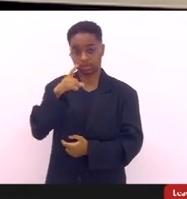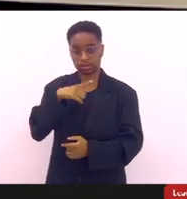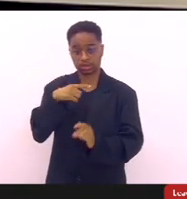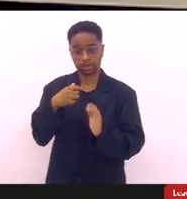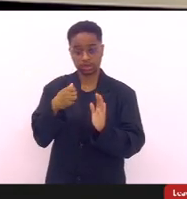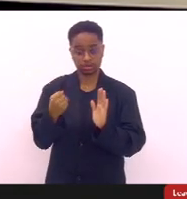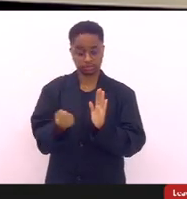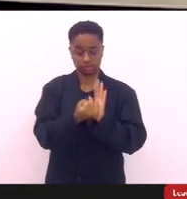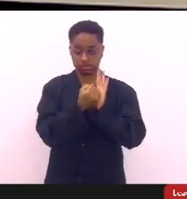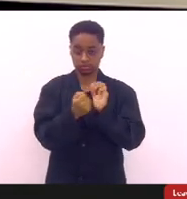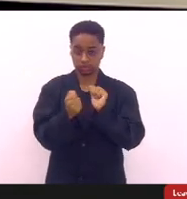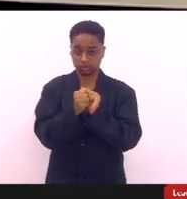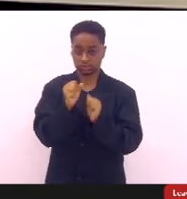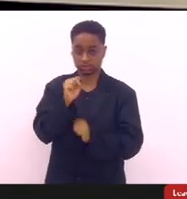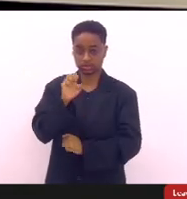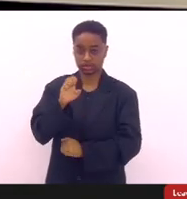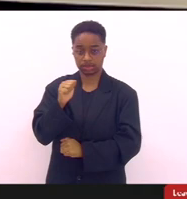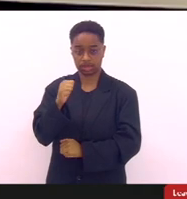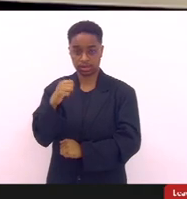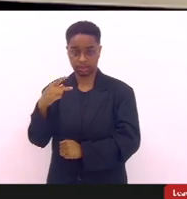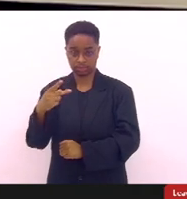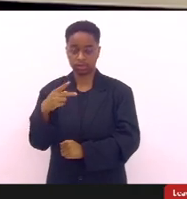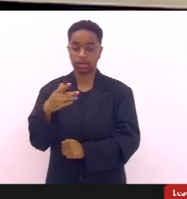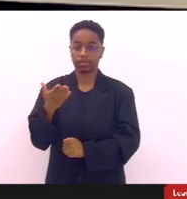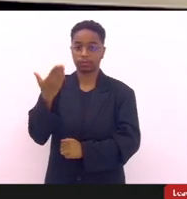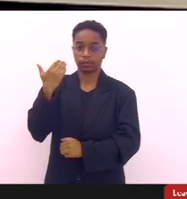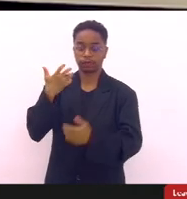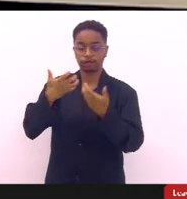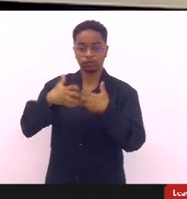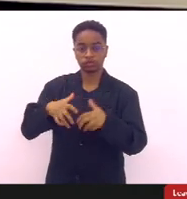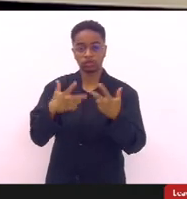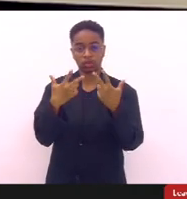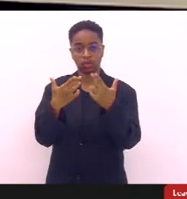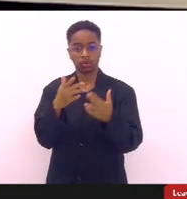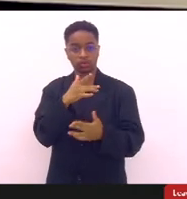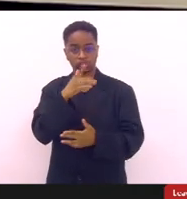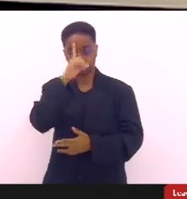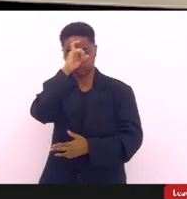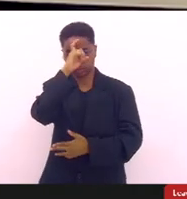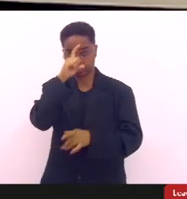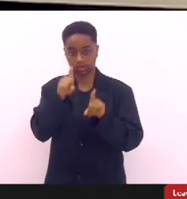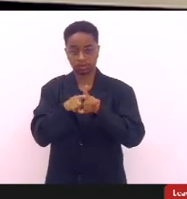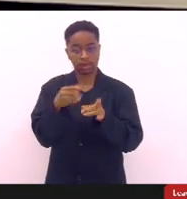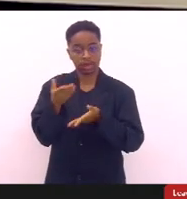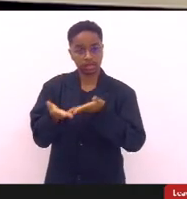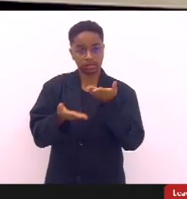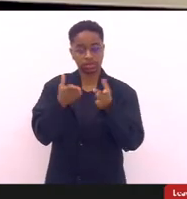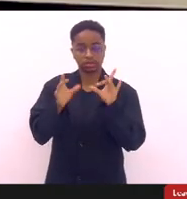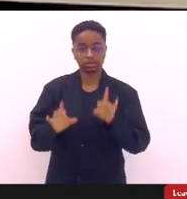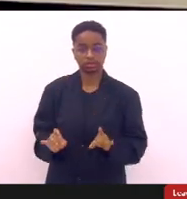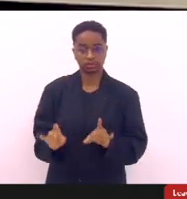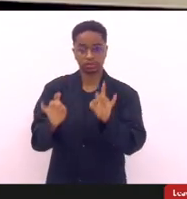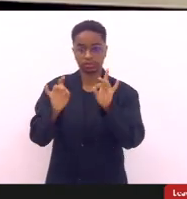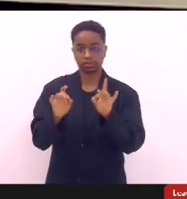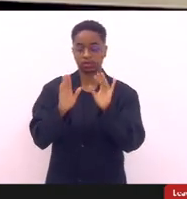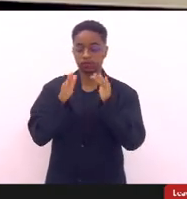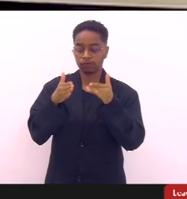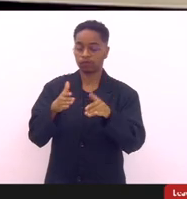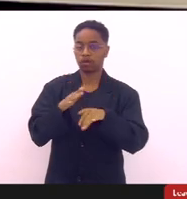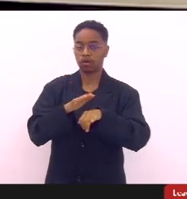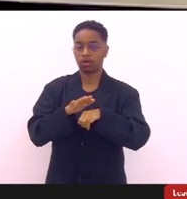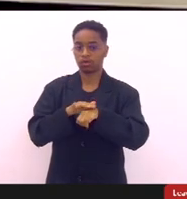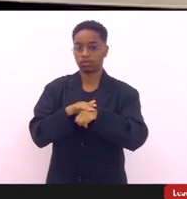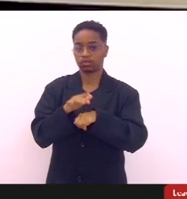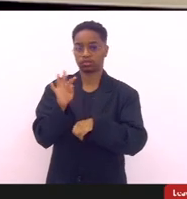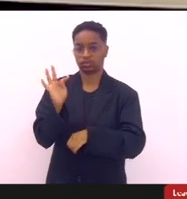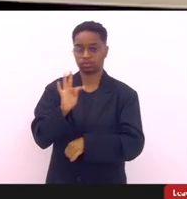pela própria SEAP. Ele é um hospital, sempre foi um hospital, funcionou como hospital e fazia atendimento especializado em tuberculose no sistema